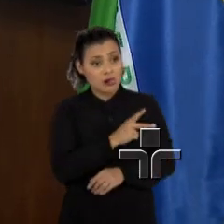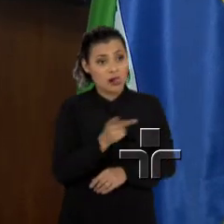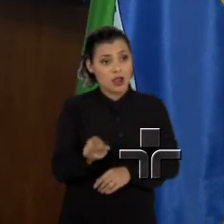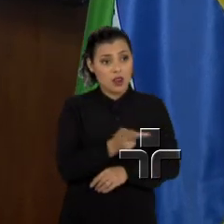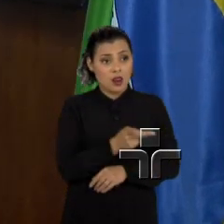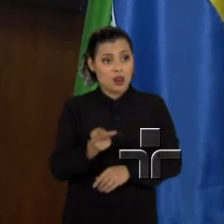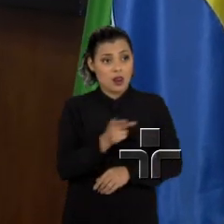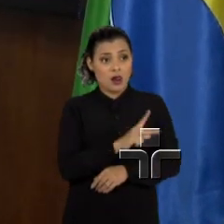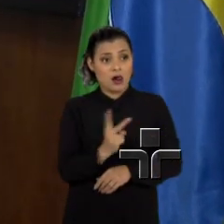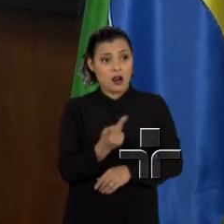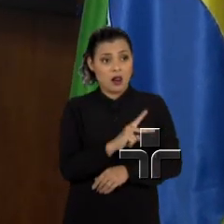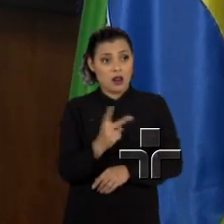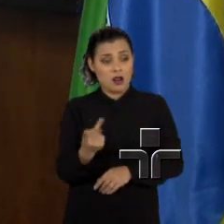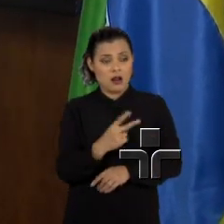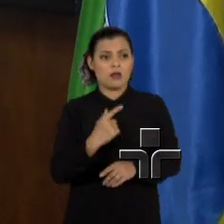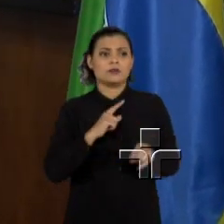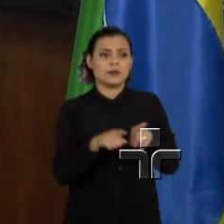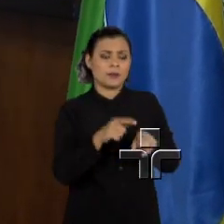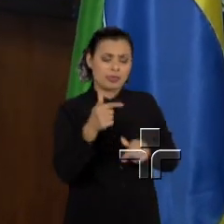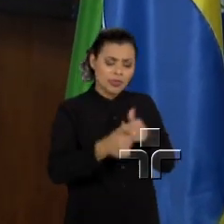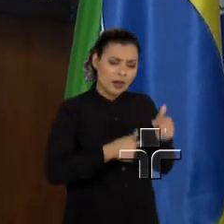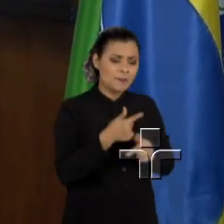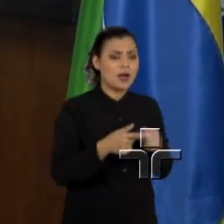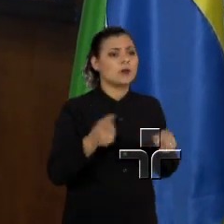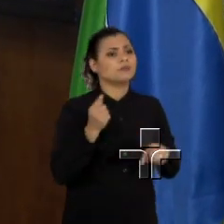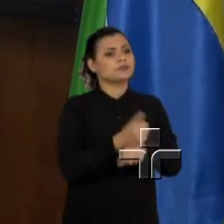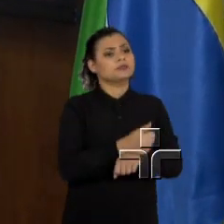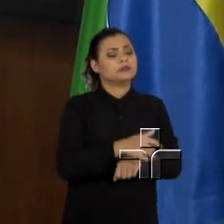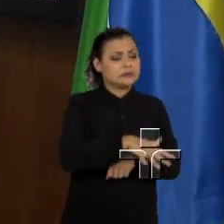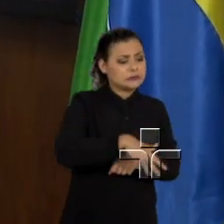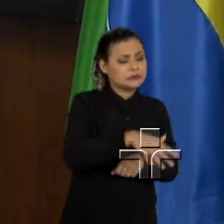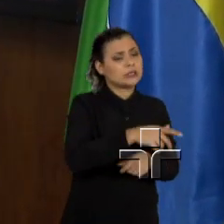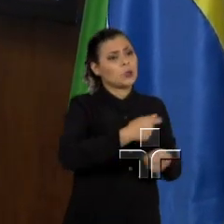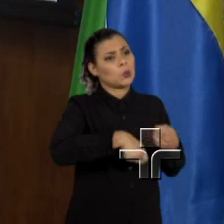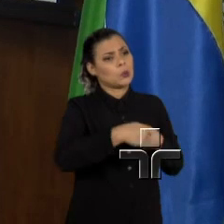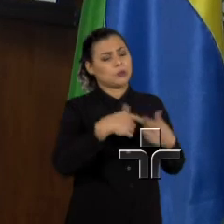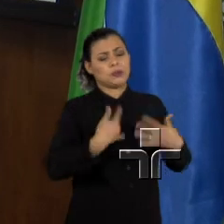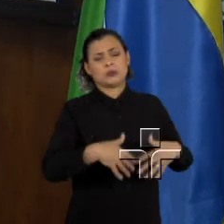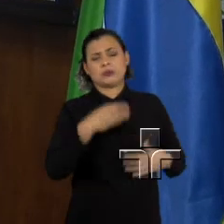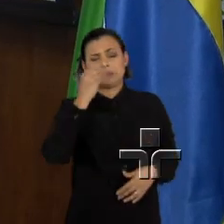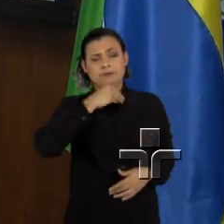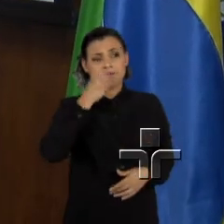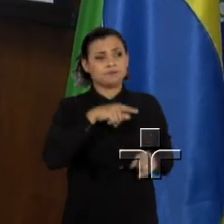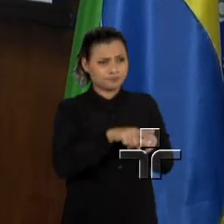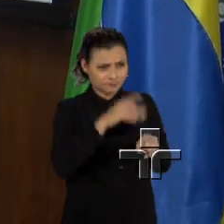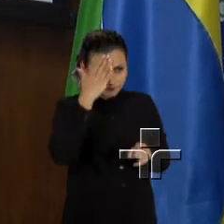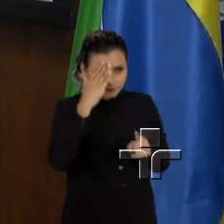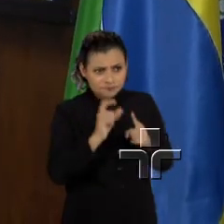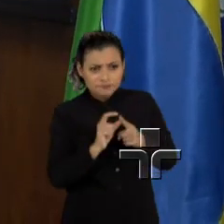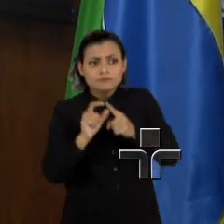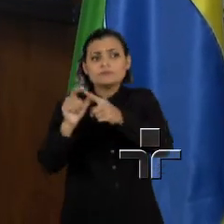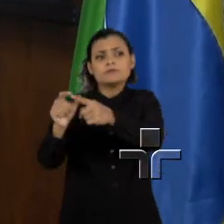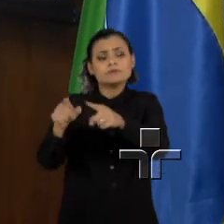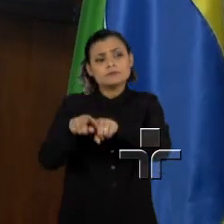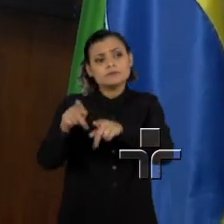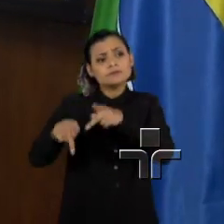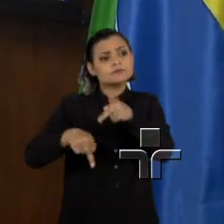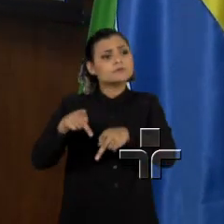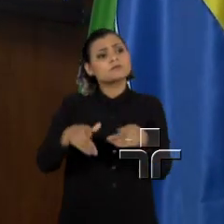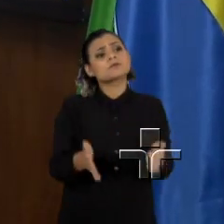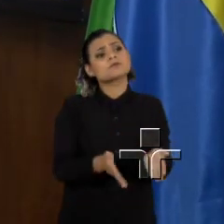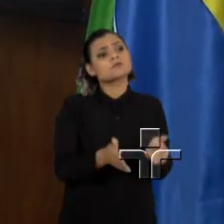uma situação de trabalho, de inserção na economia muito precária, como, por exemplo, as pessoas da periferia, por exemplo, a população